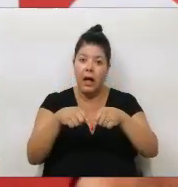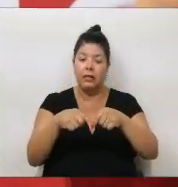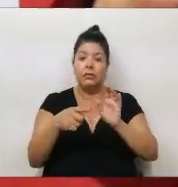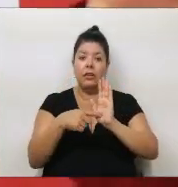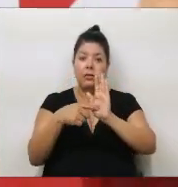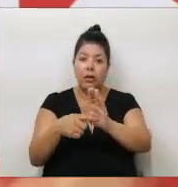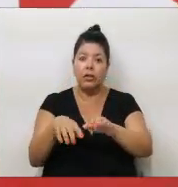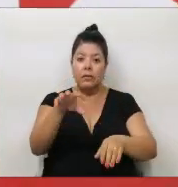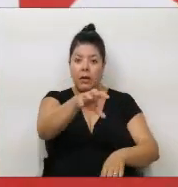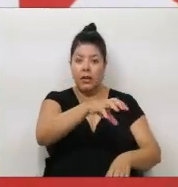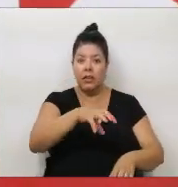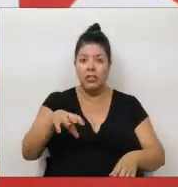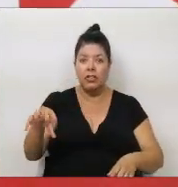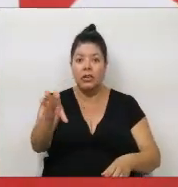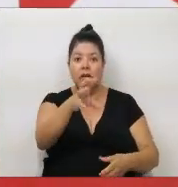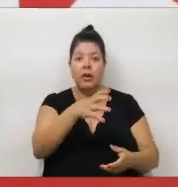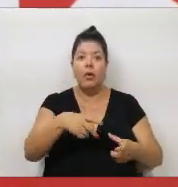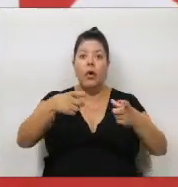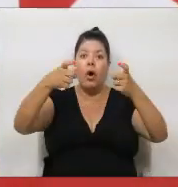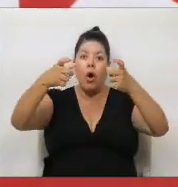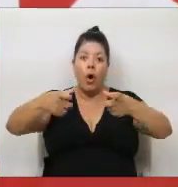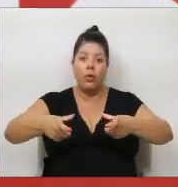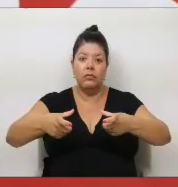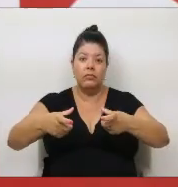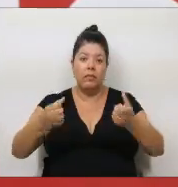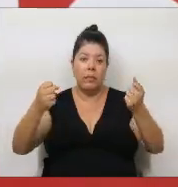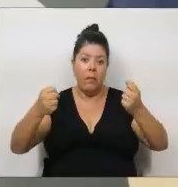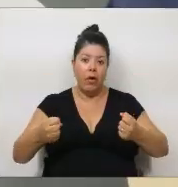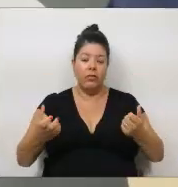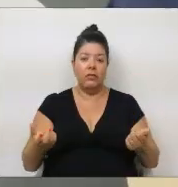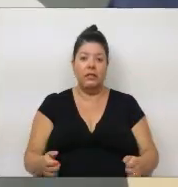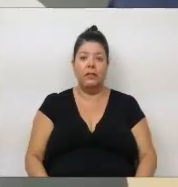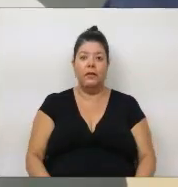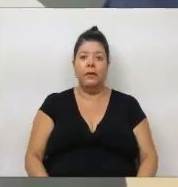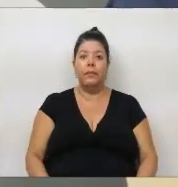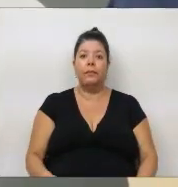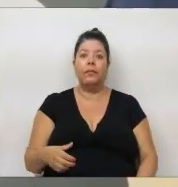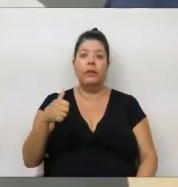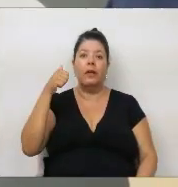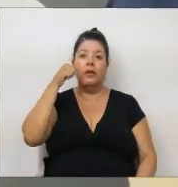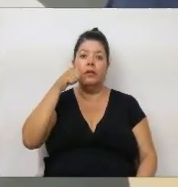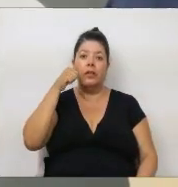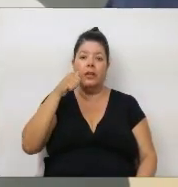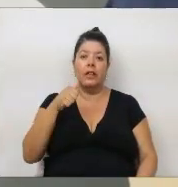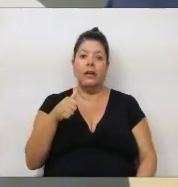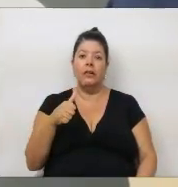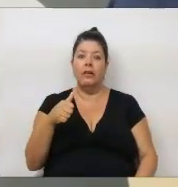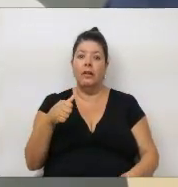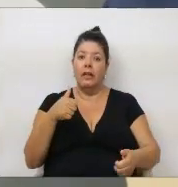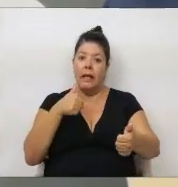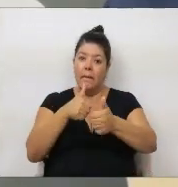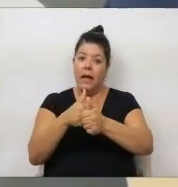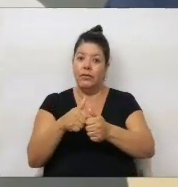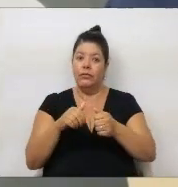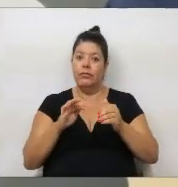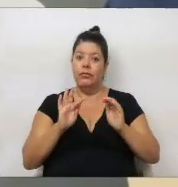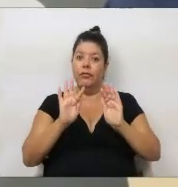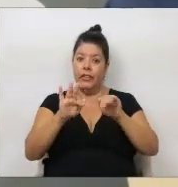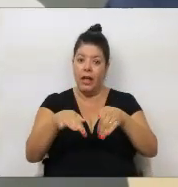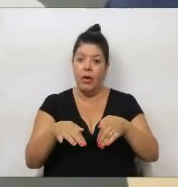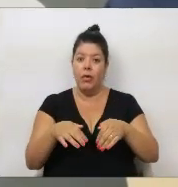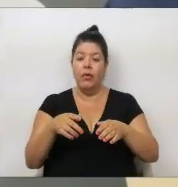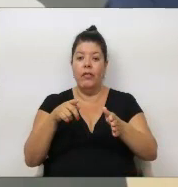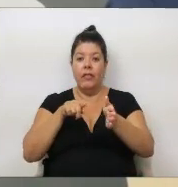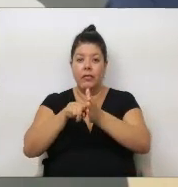na região essa possibilidade. Tânia, estamos nos encaminhando ao final da entrevista. Eu vou fazer uma pergunta aqui,